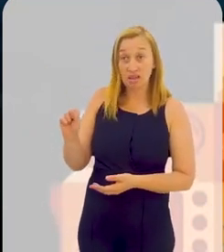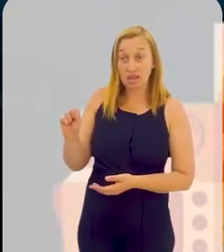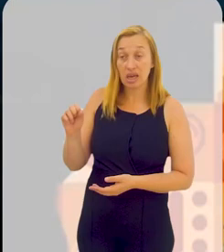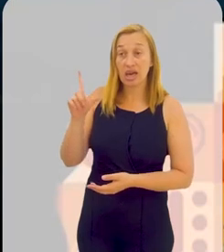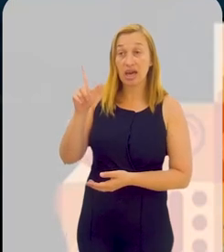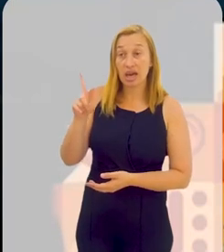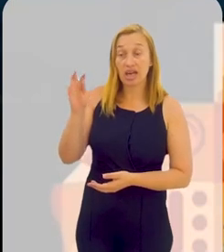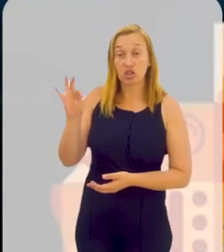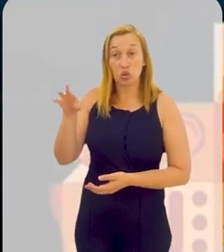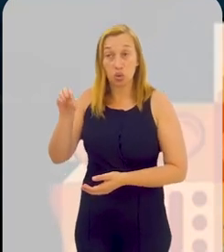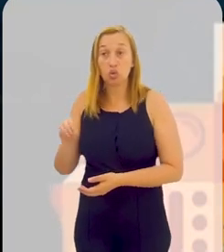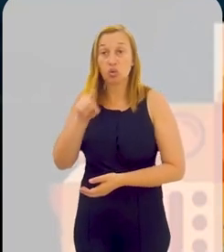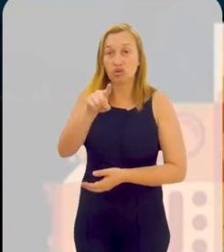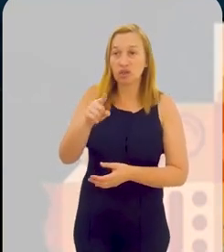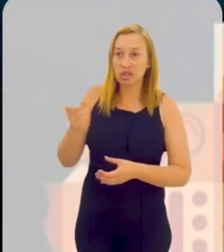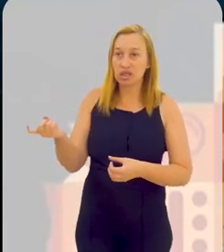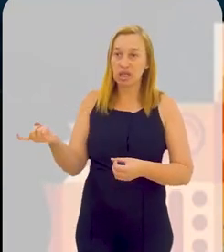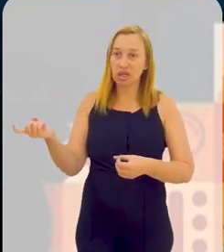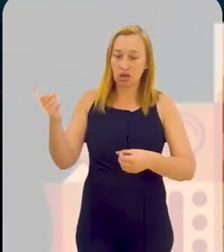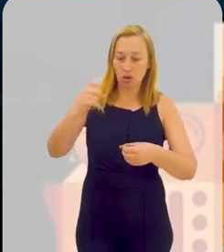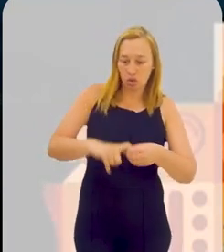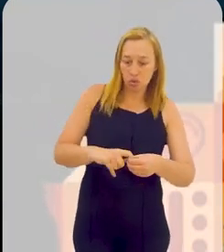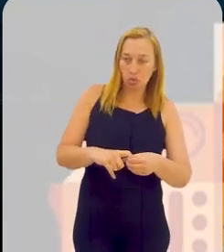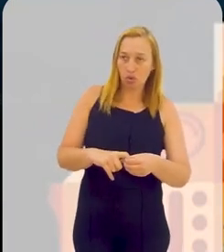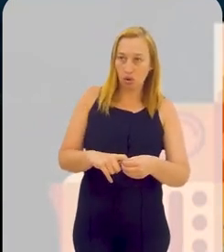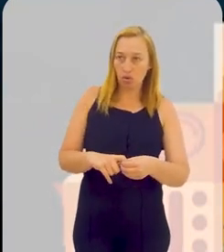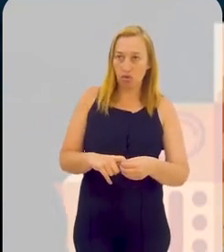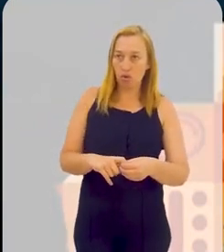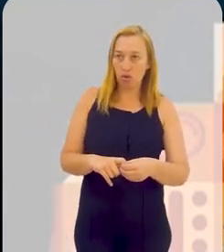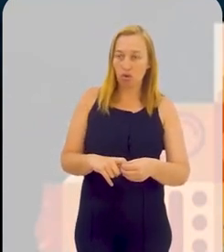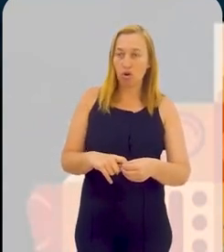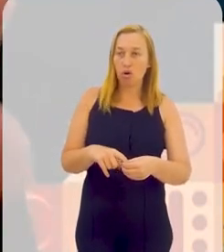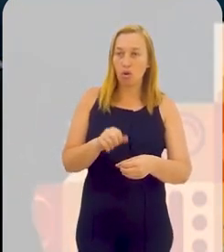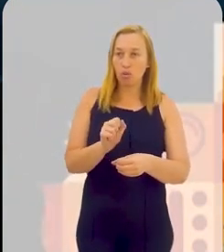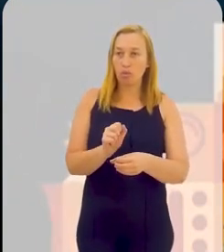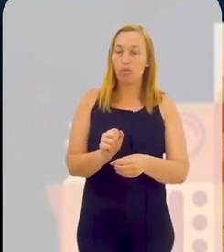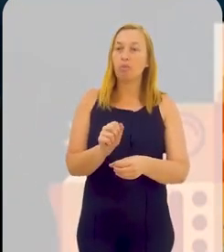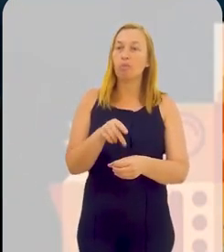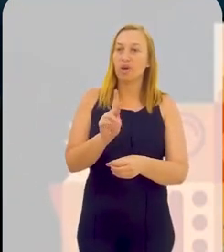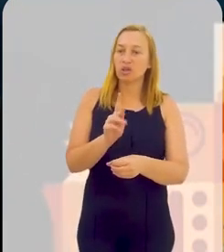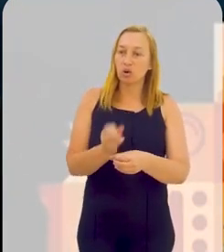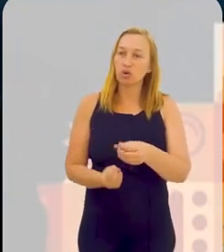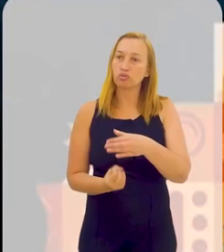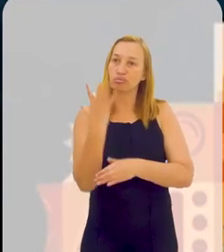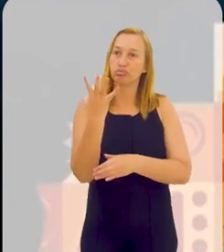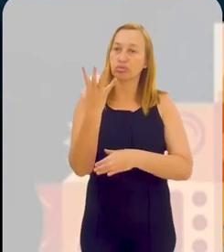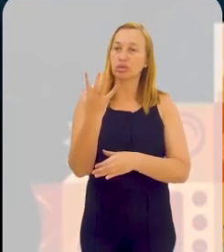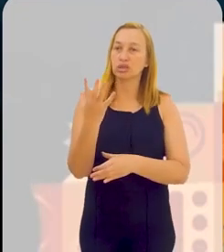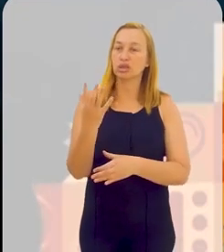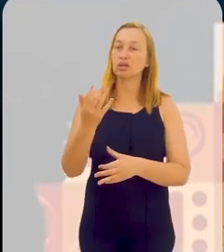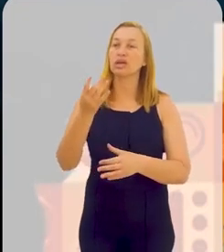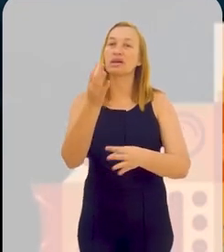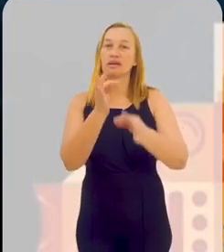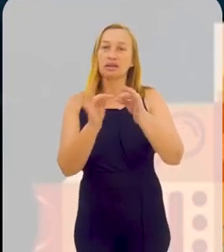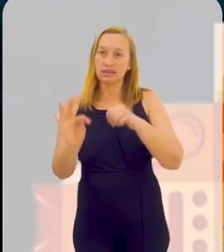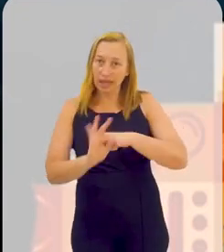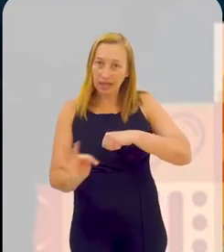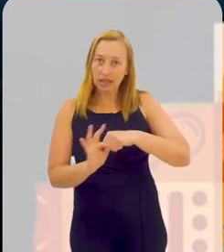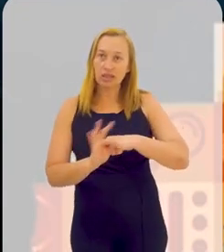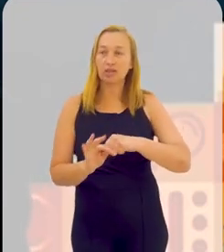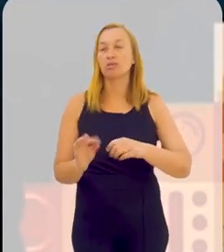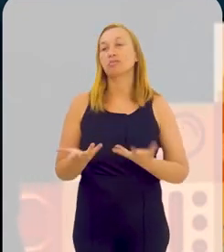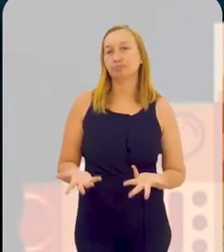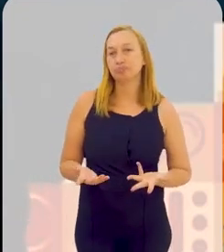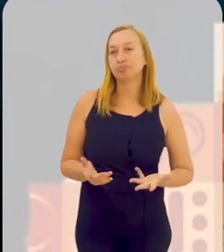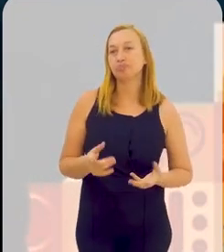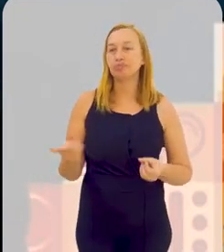é um gás, ele é gasoso, e a hora que você joga gás lá dentro, o petróleo sai mais. Então, existe uma justificativa técnica,